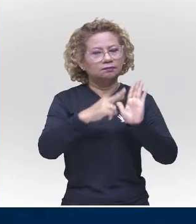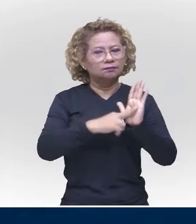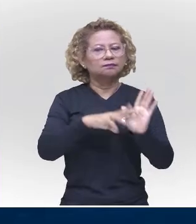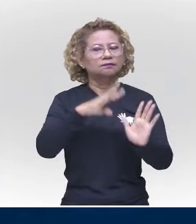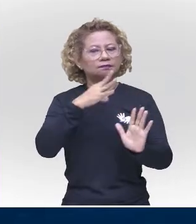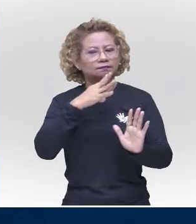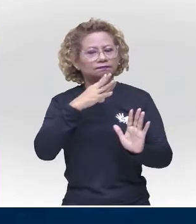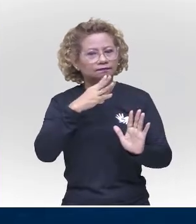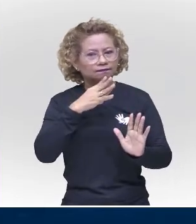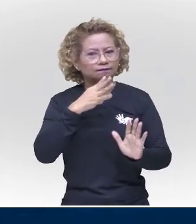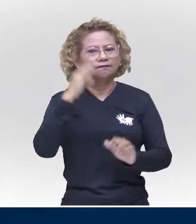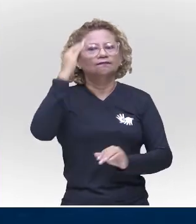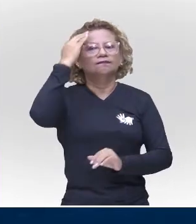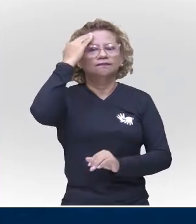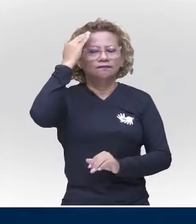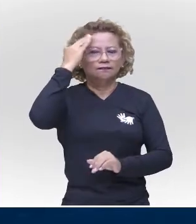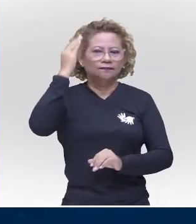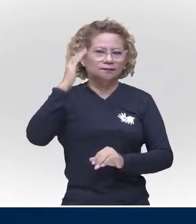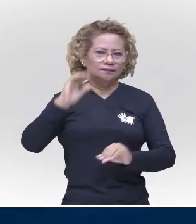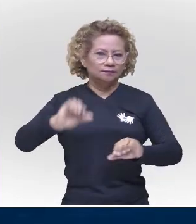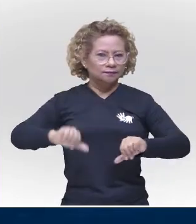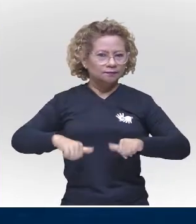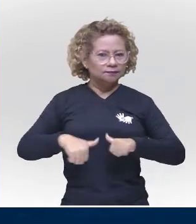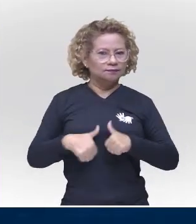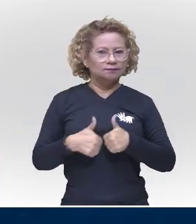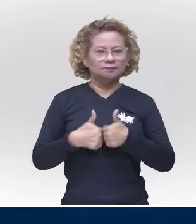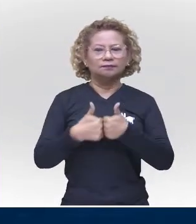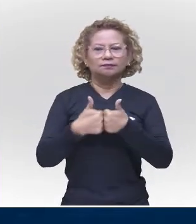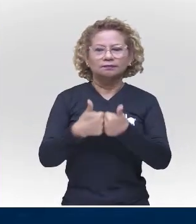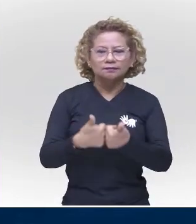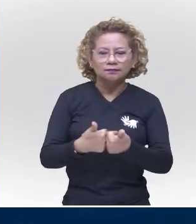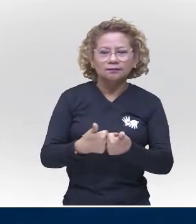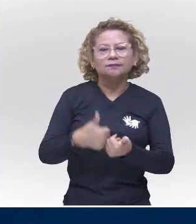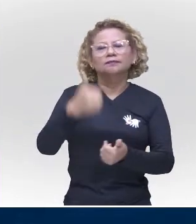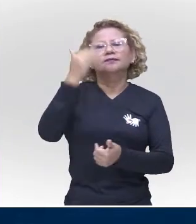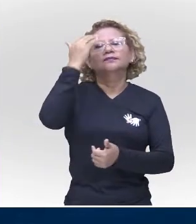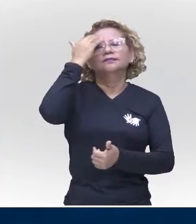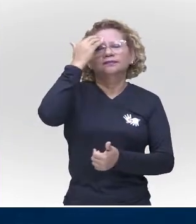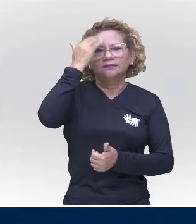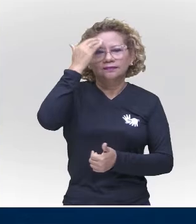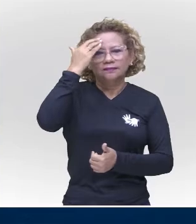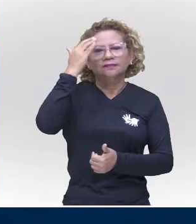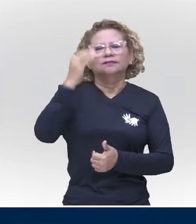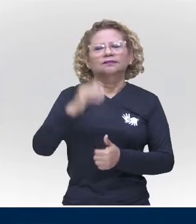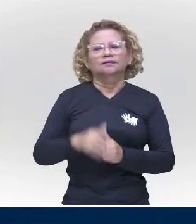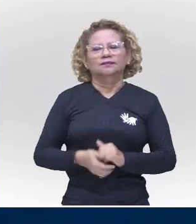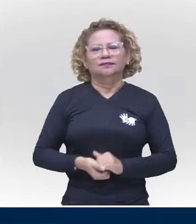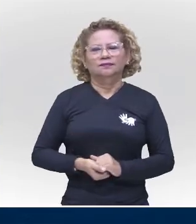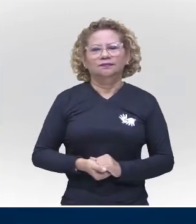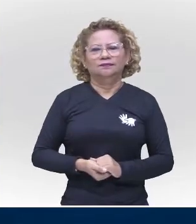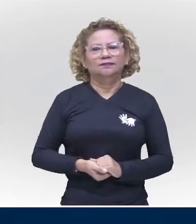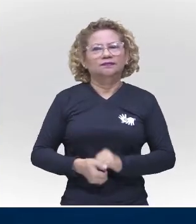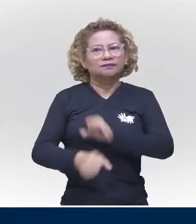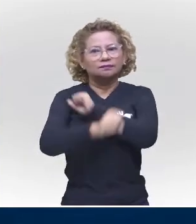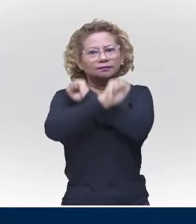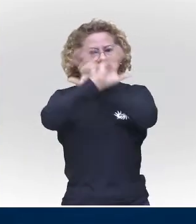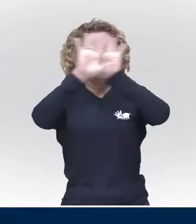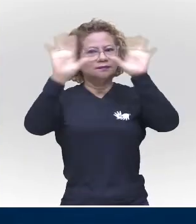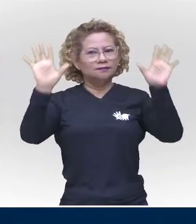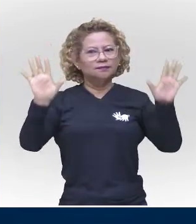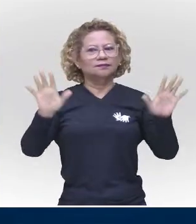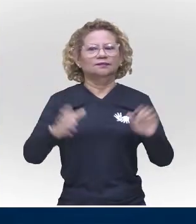do objetivo do jogo, você consegue assistir e ver com mais clareza, tá? O futebol